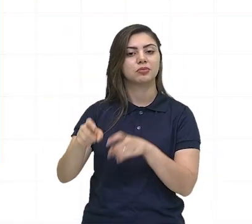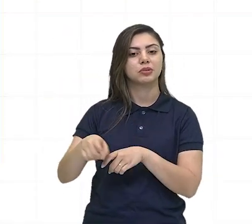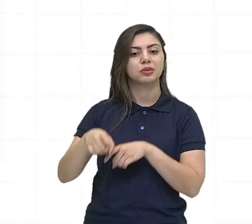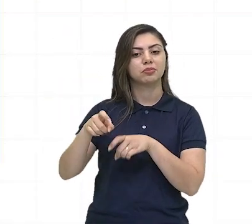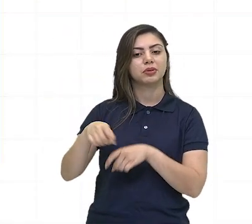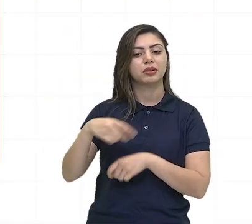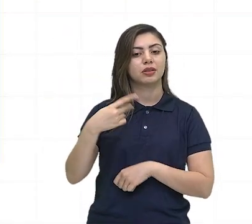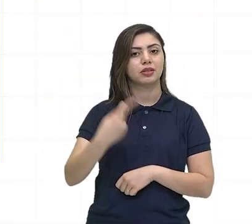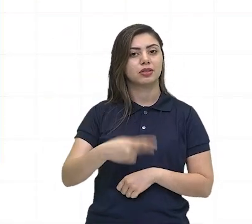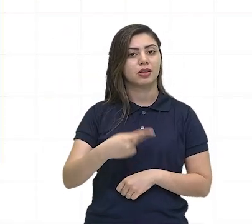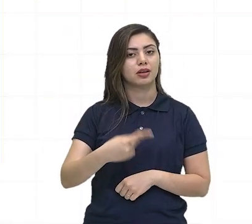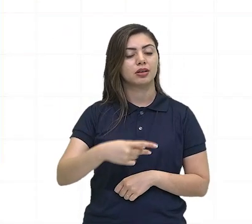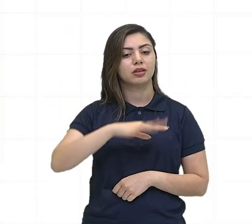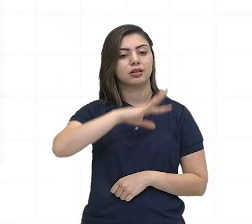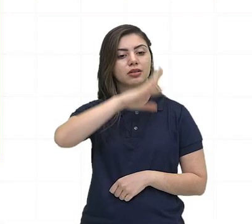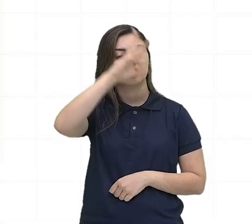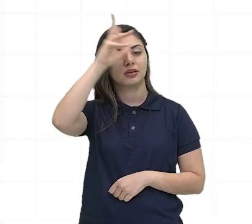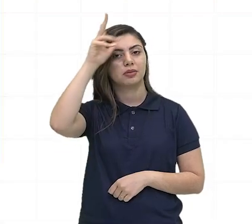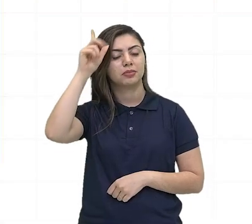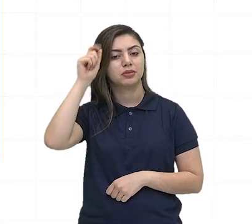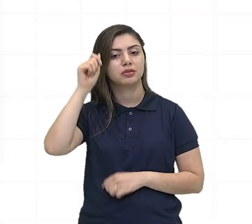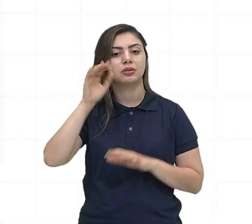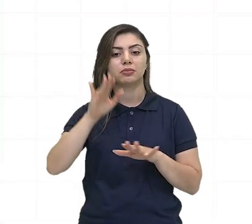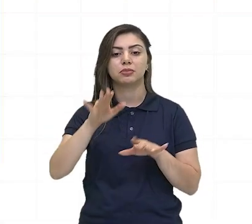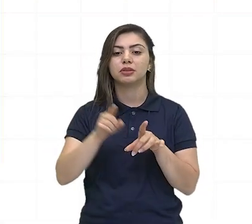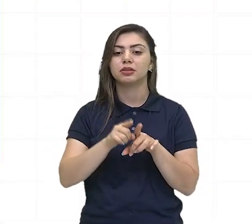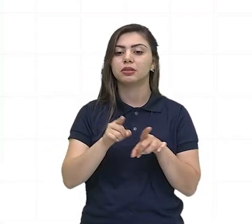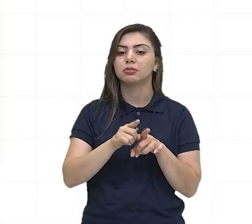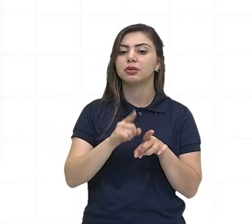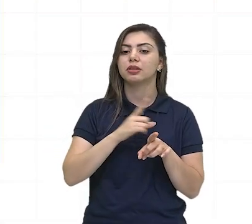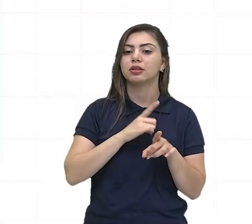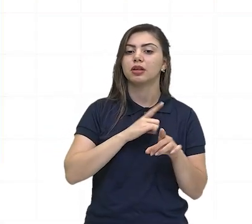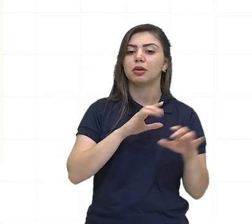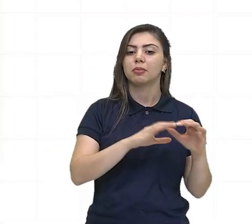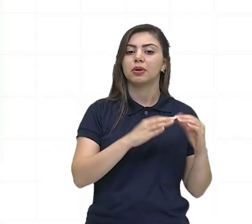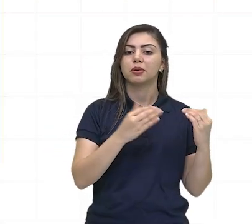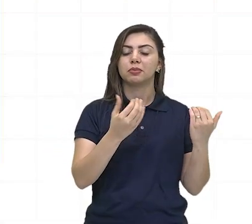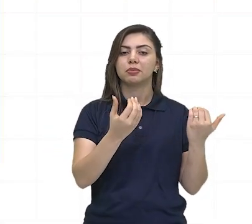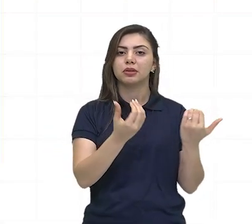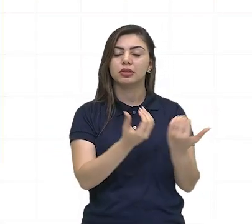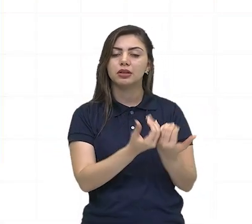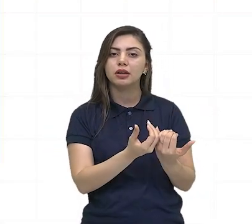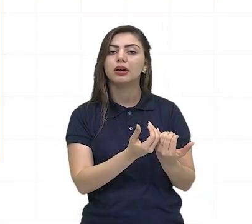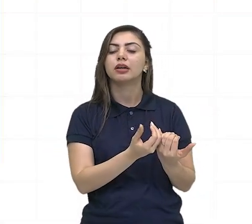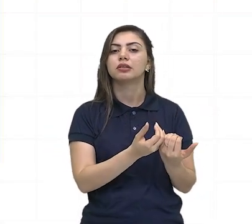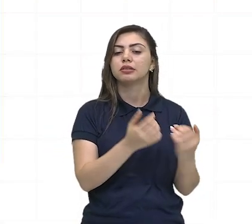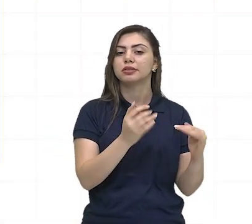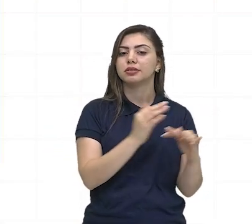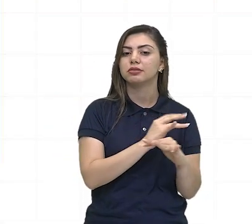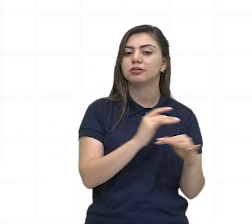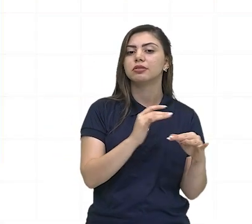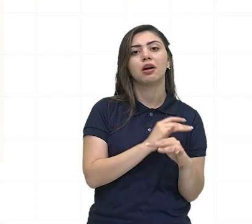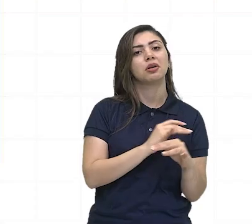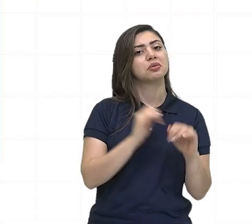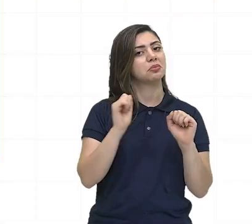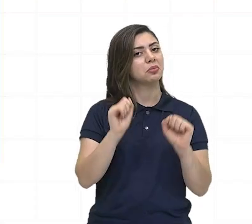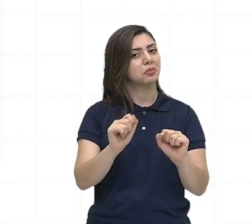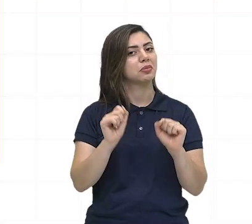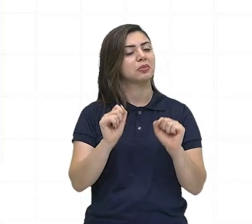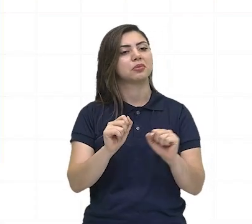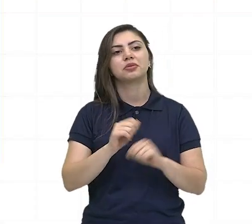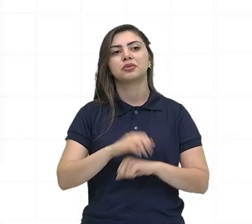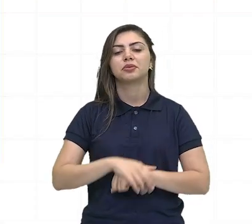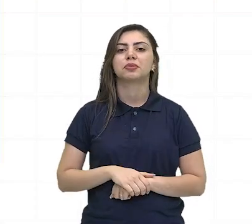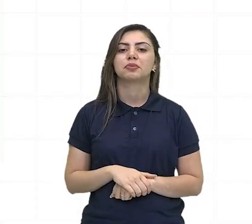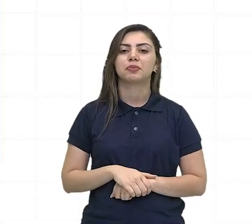da Amazônia e uma comunidade também urbana, que também pode ser, uma comunidade ela também pode ser urbana.